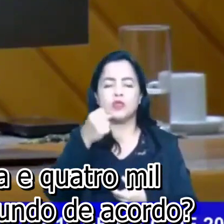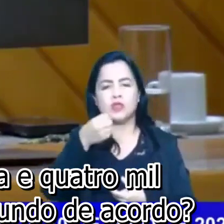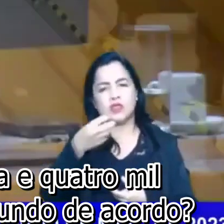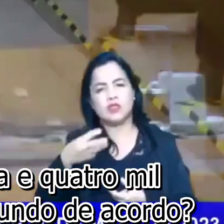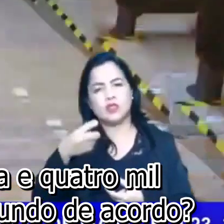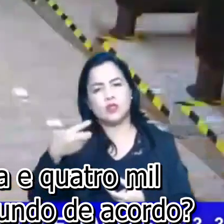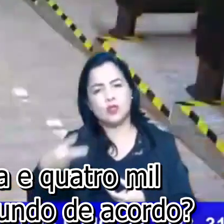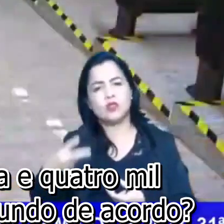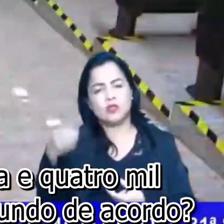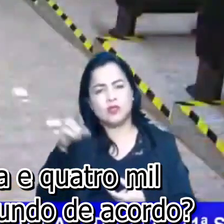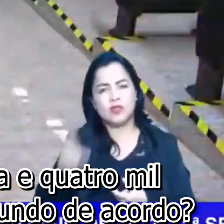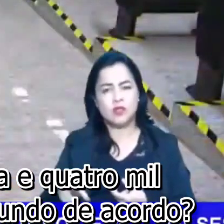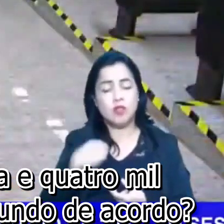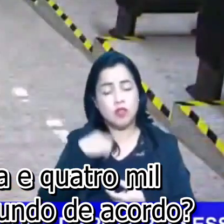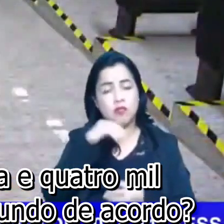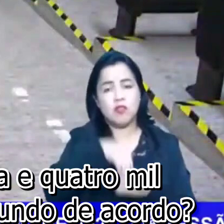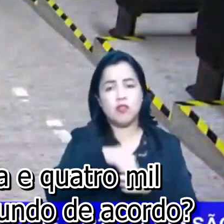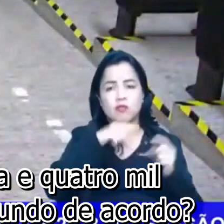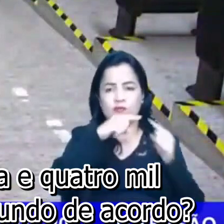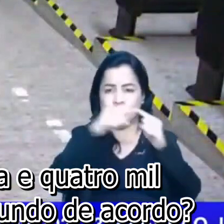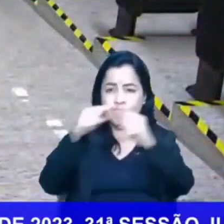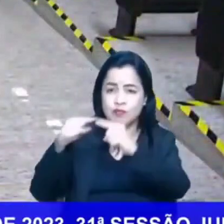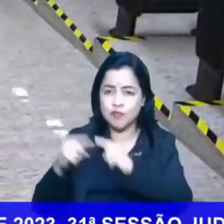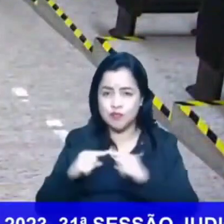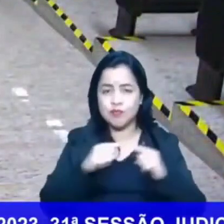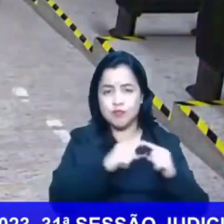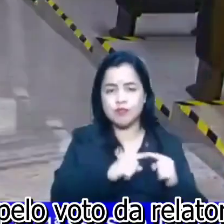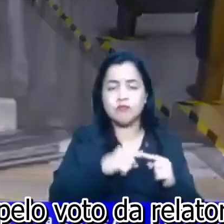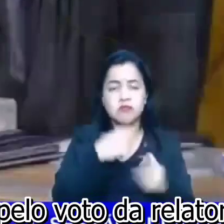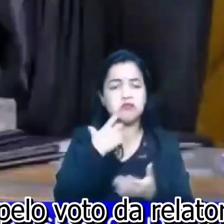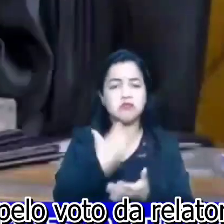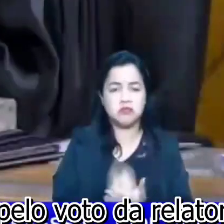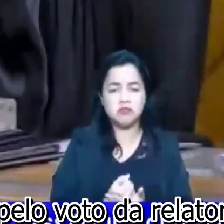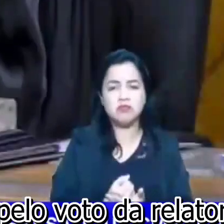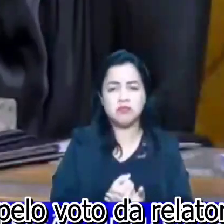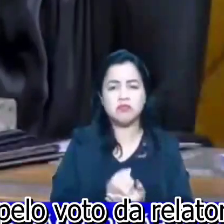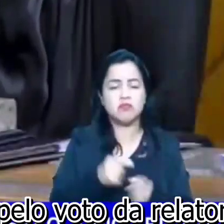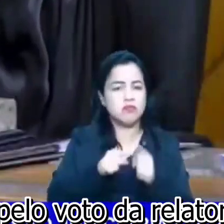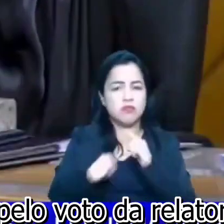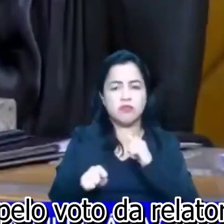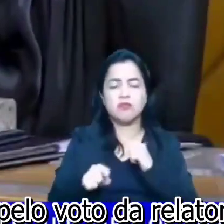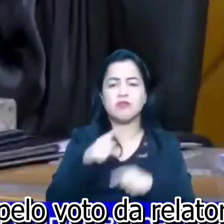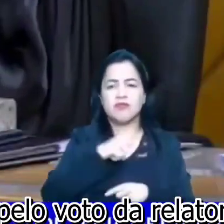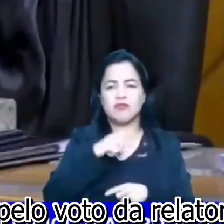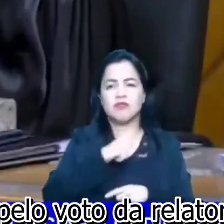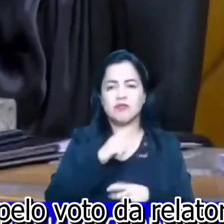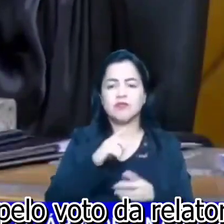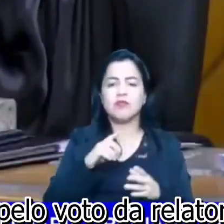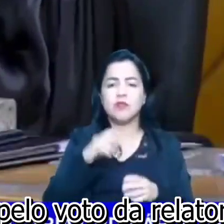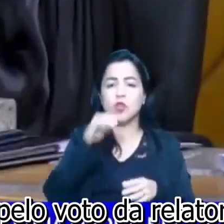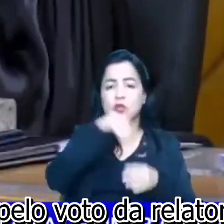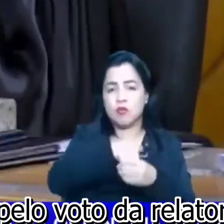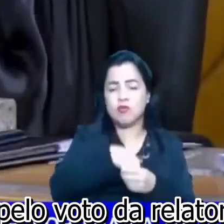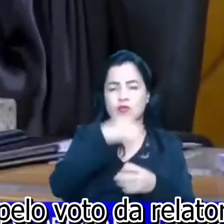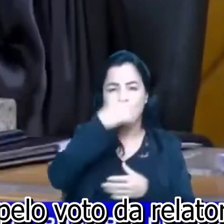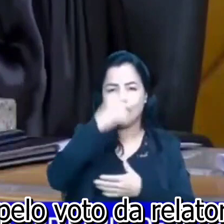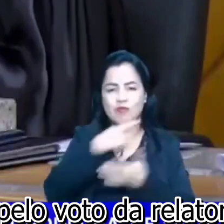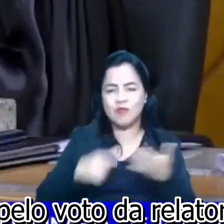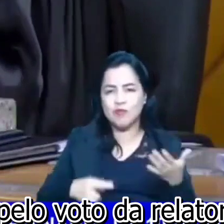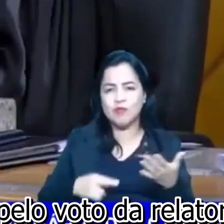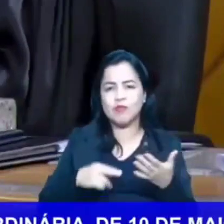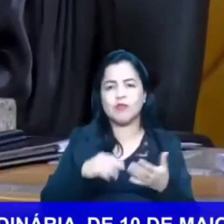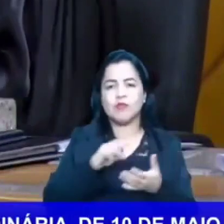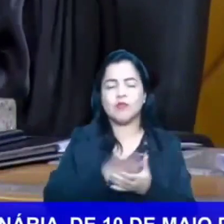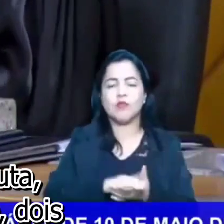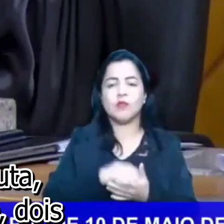54.832. É como voto. Todo mundo de acordo? Contas desaprovadas à unanimidade nos termos proferido pelo voto da relatora.